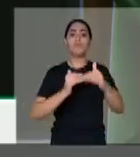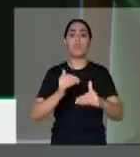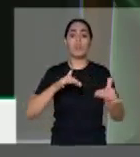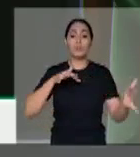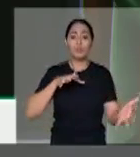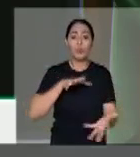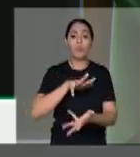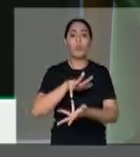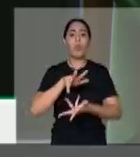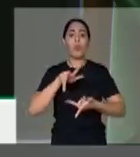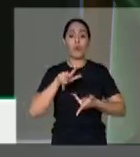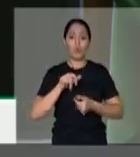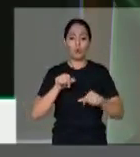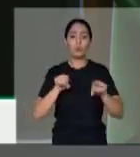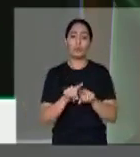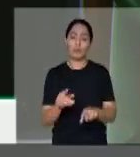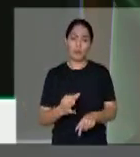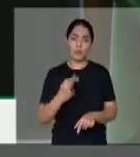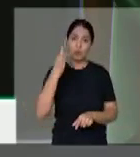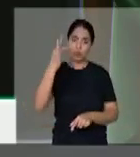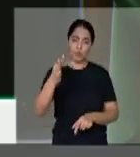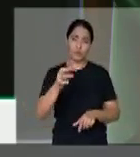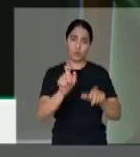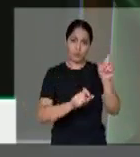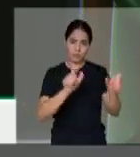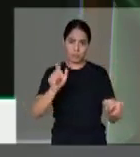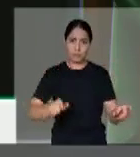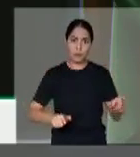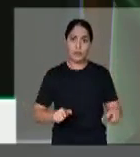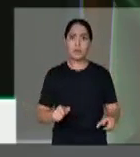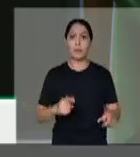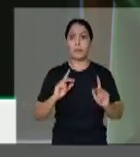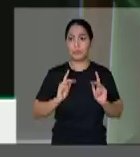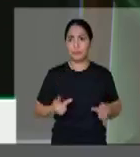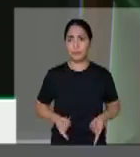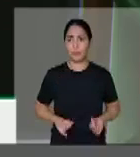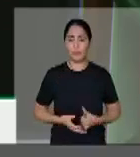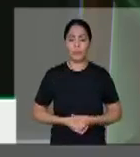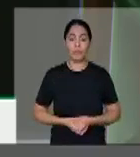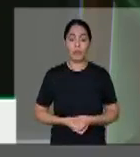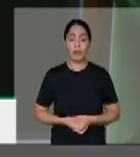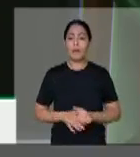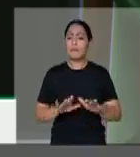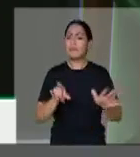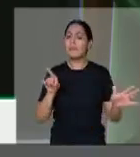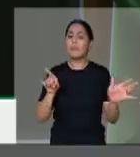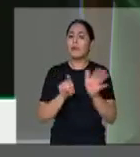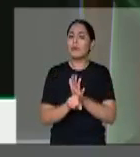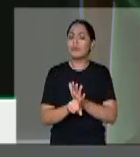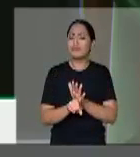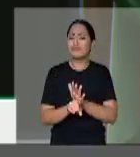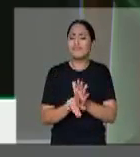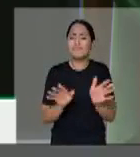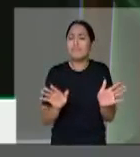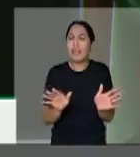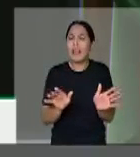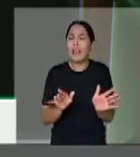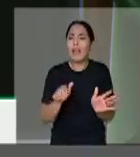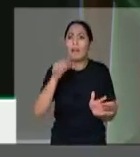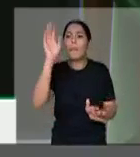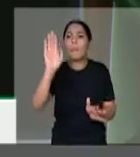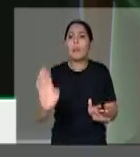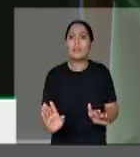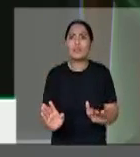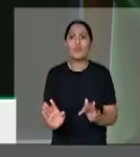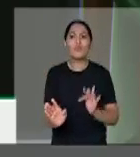do planeta, com o futuro da humanidade. E a pergunta que nós nos fazemos é: que Brasil é esse que queremos para os